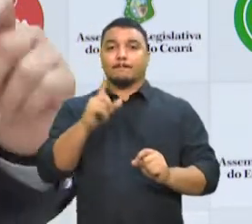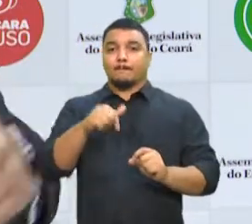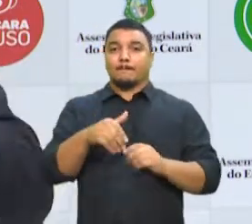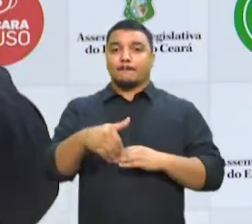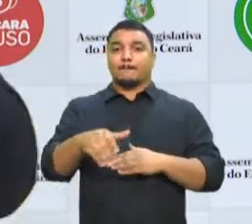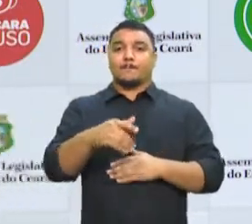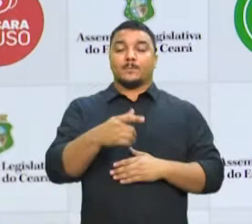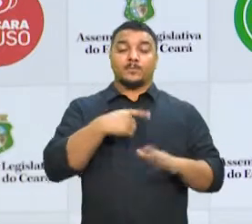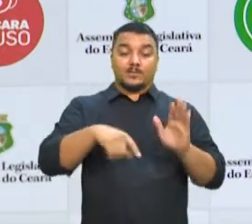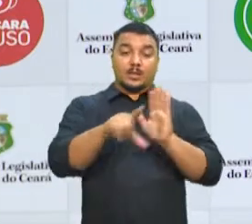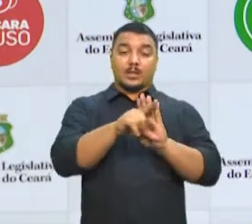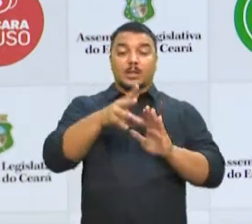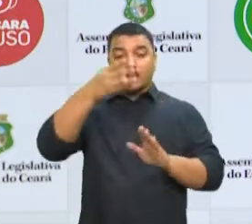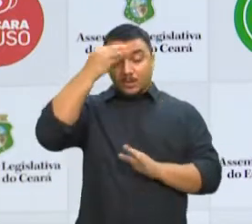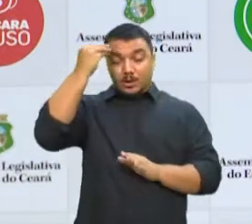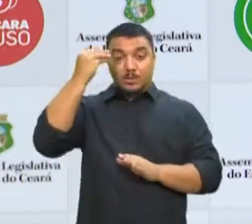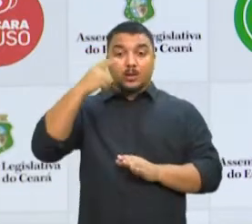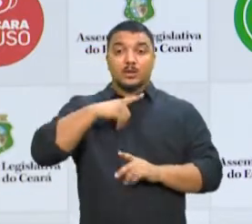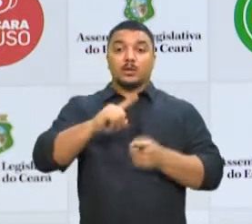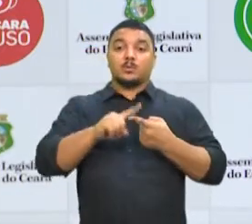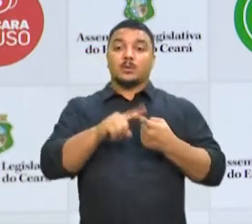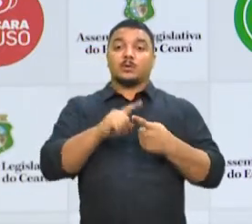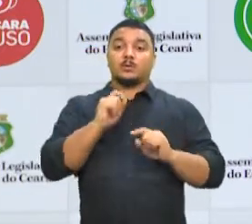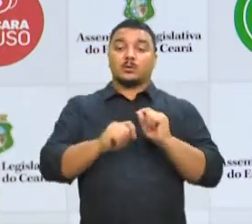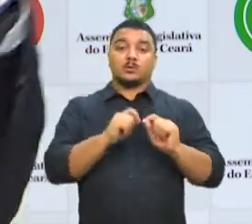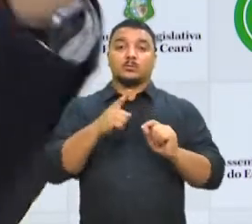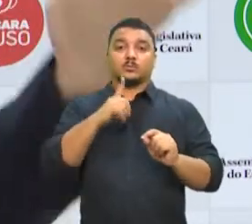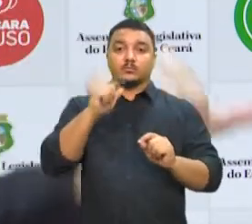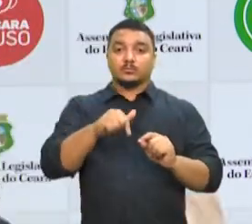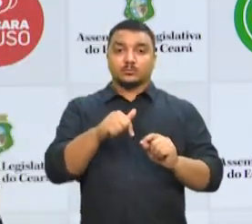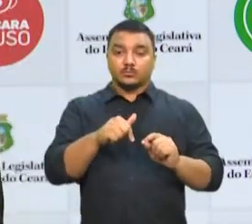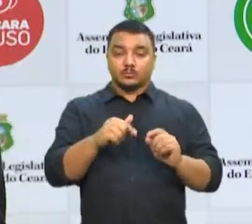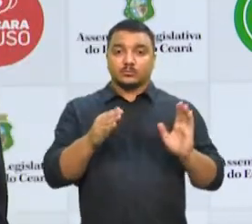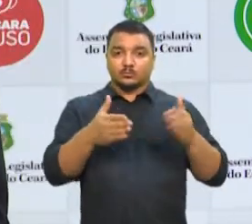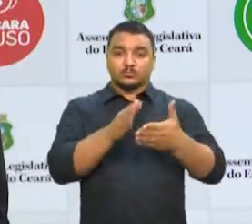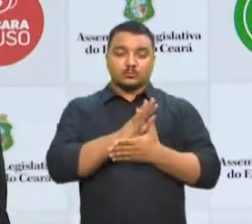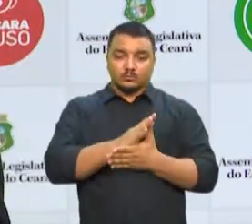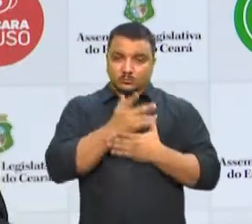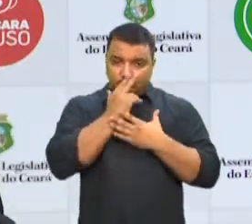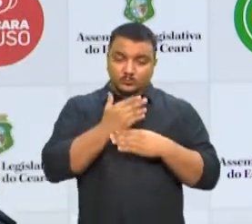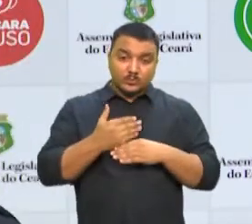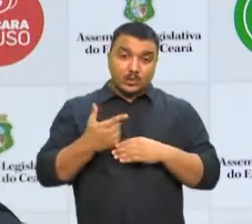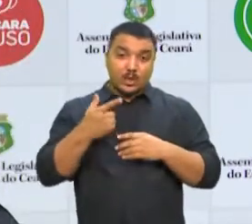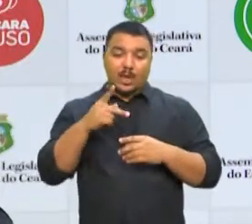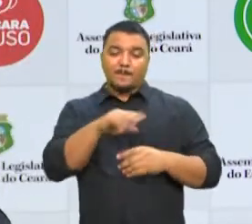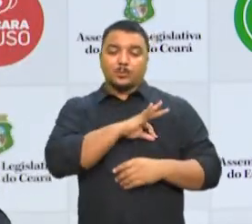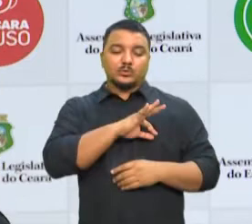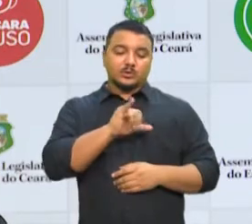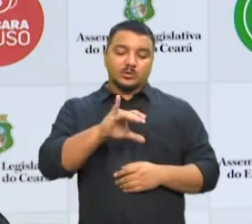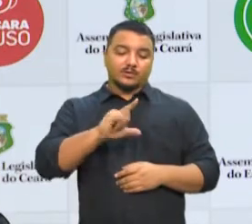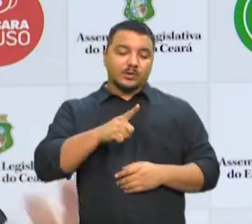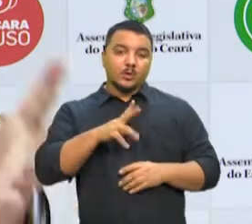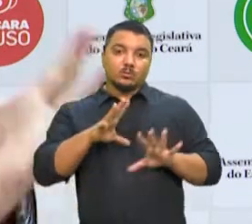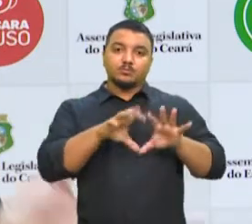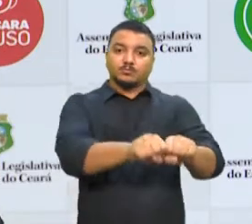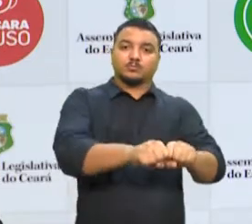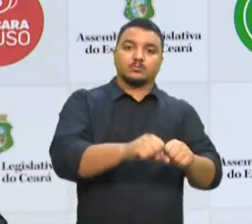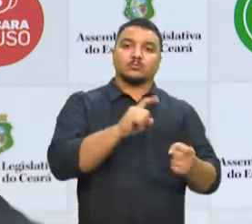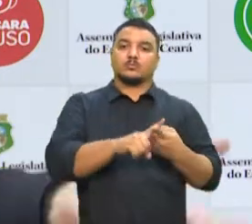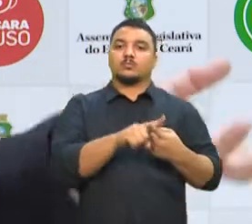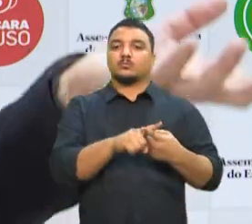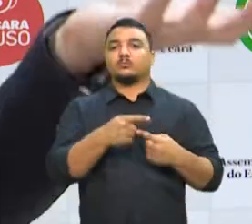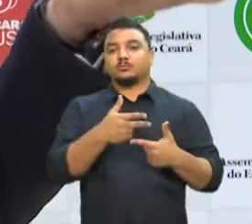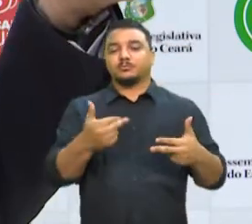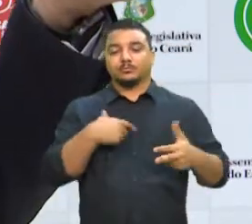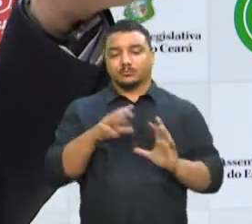Penha e alguns mecanismos de controle e de repressão praticado pela Polícia Civil e as outros órgãos de segurança pública, o número